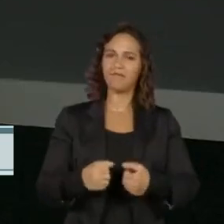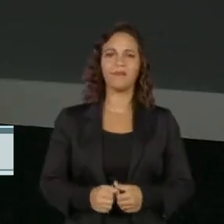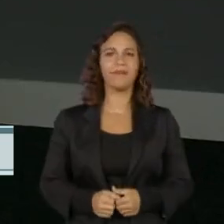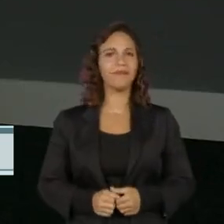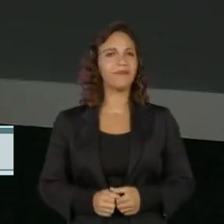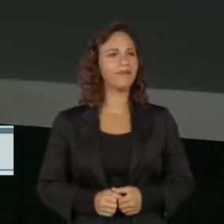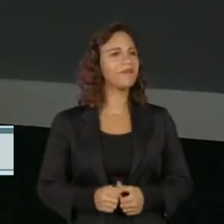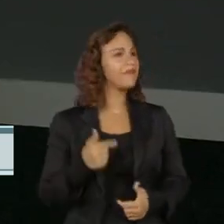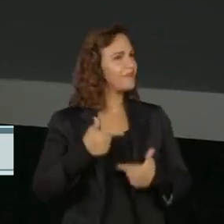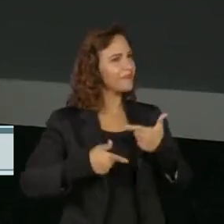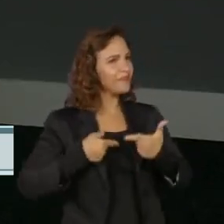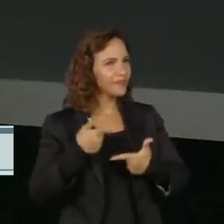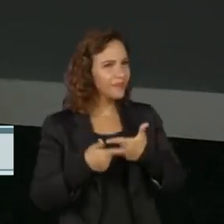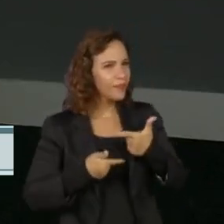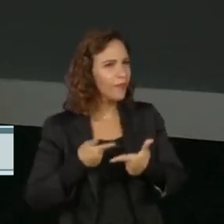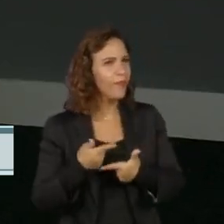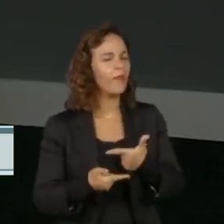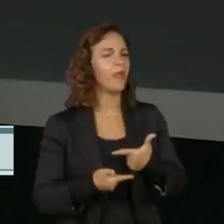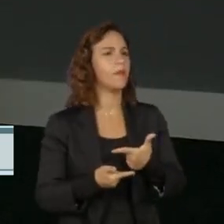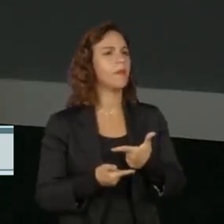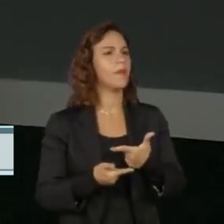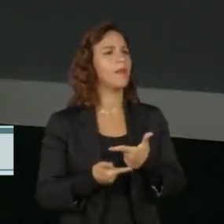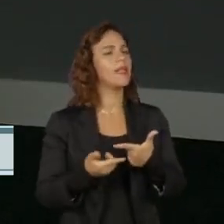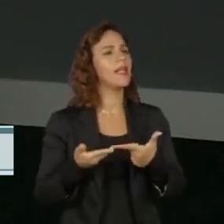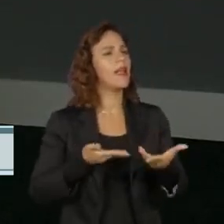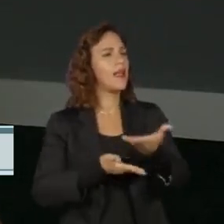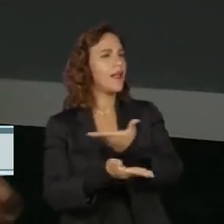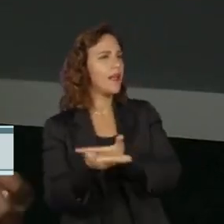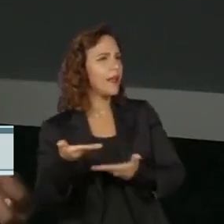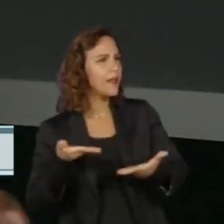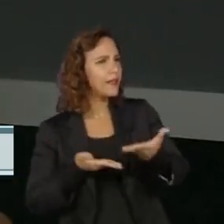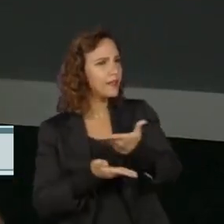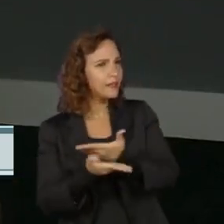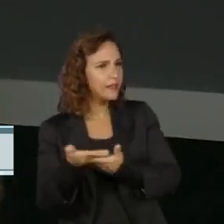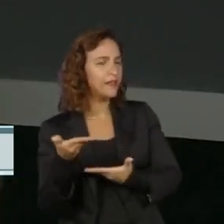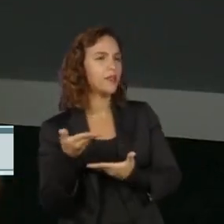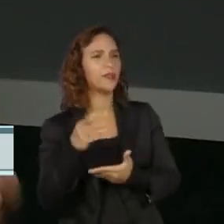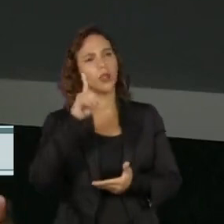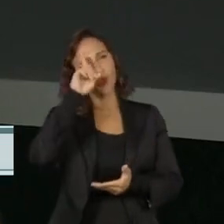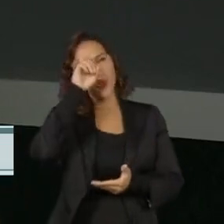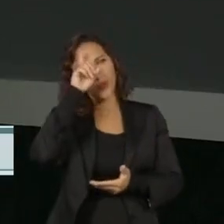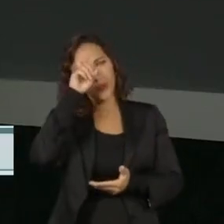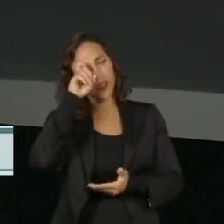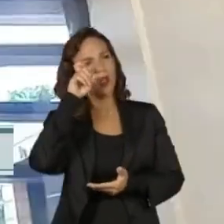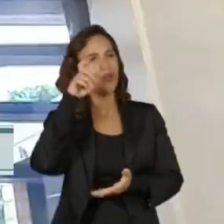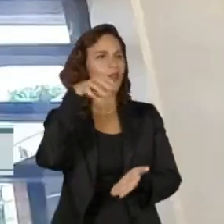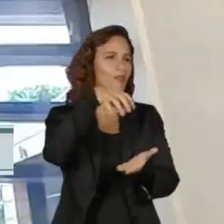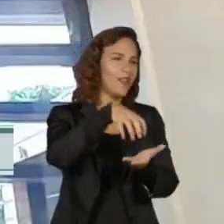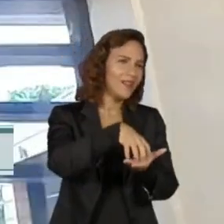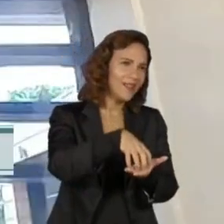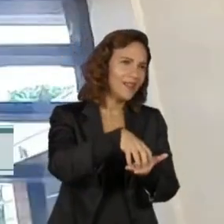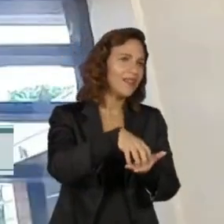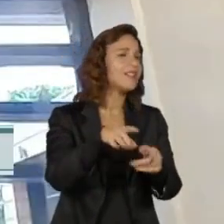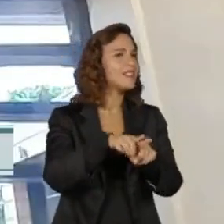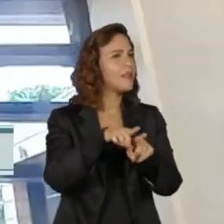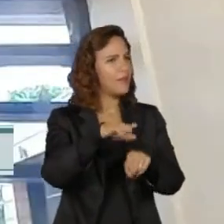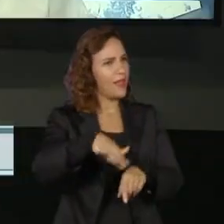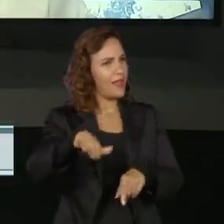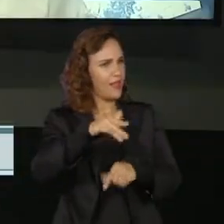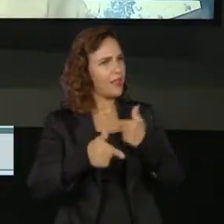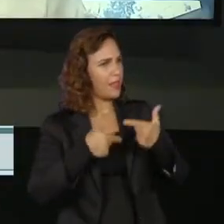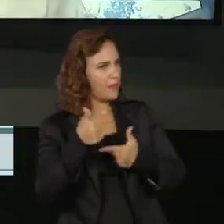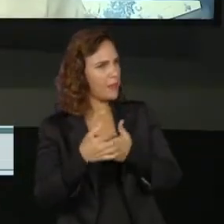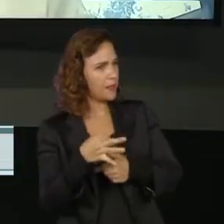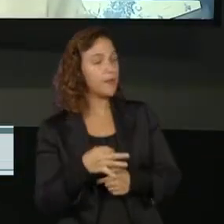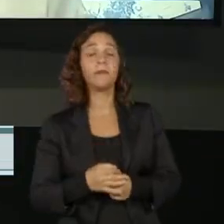um trabalho, uma relação que vai do hospital, da clínica, até o ambiente de trabalho.